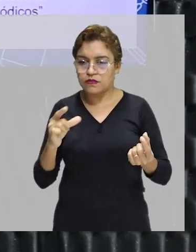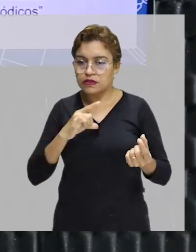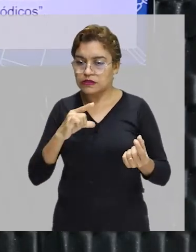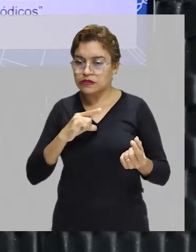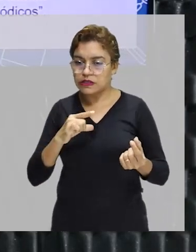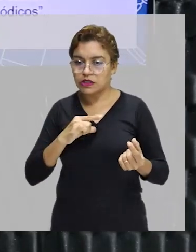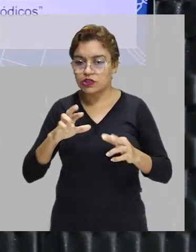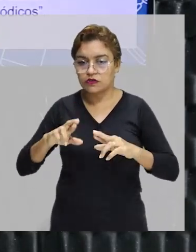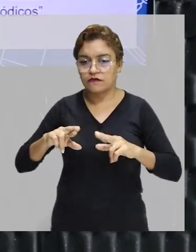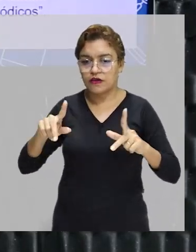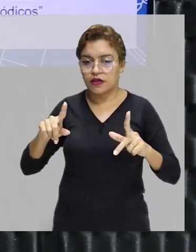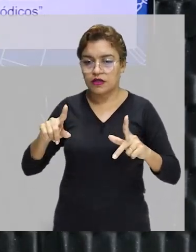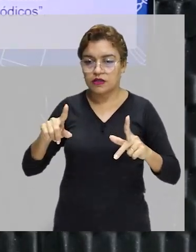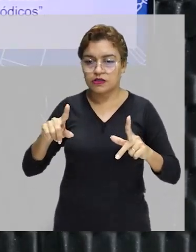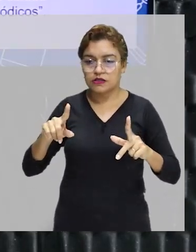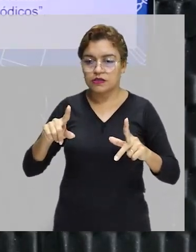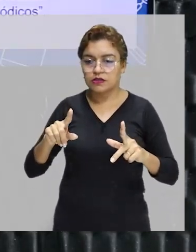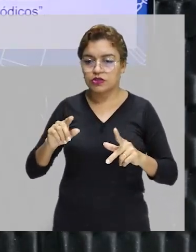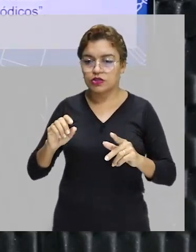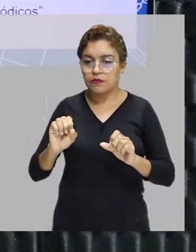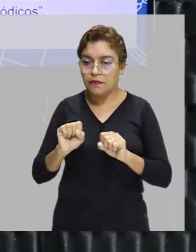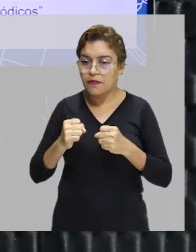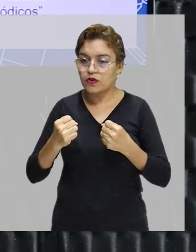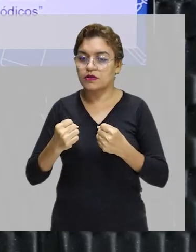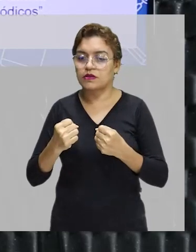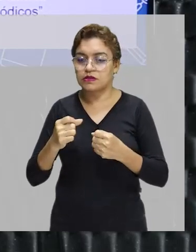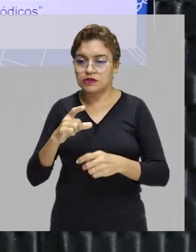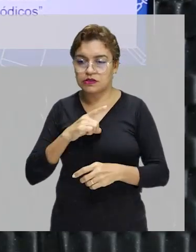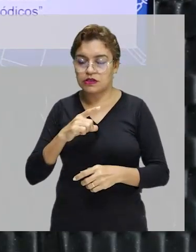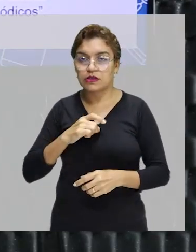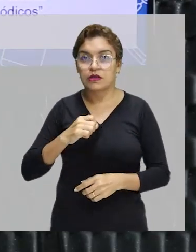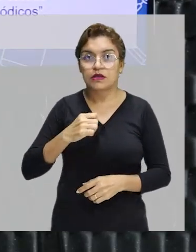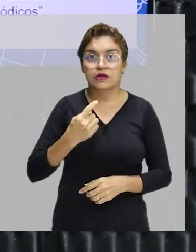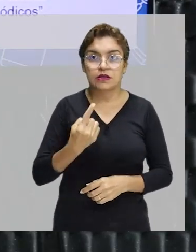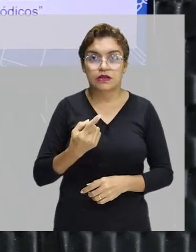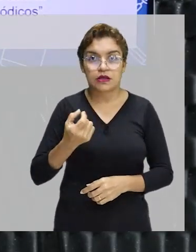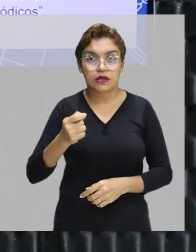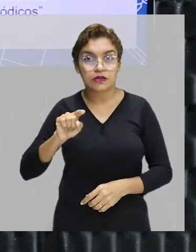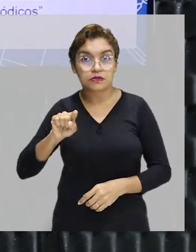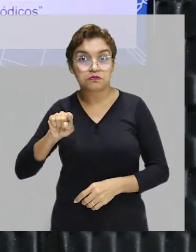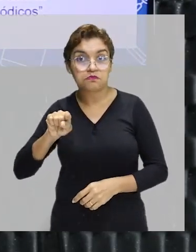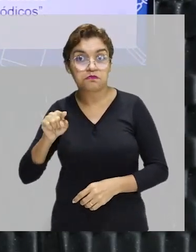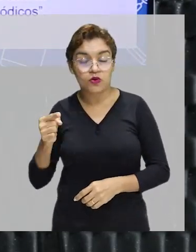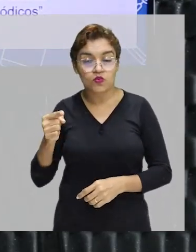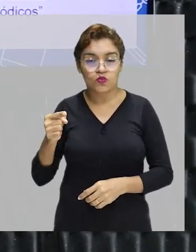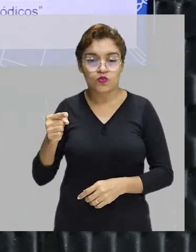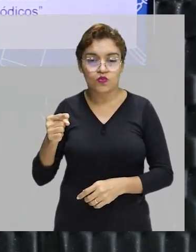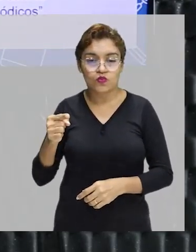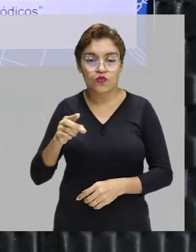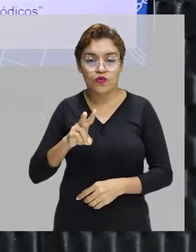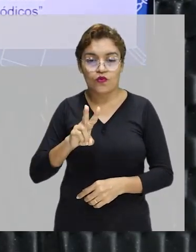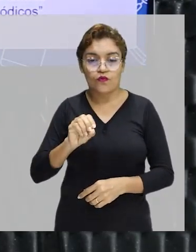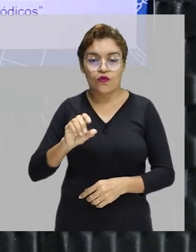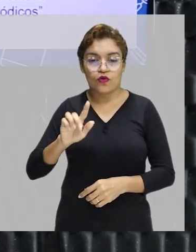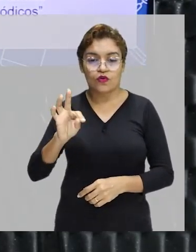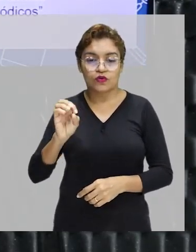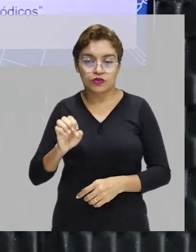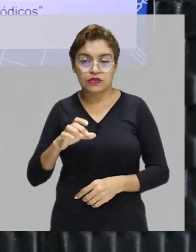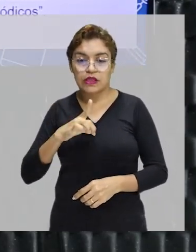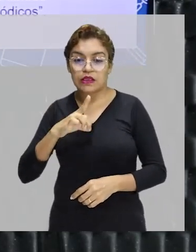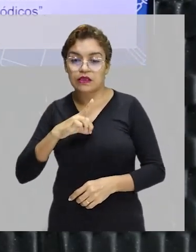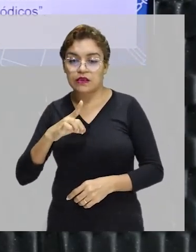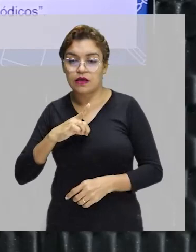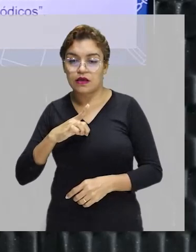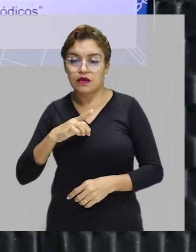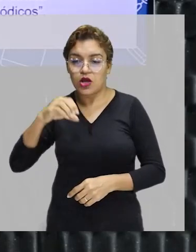grande diferença de potencial, cerca de 10.000 volts, surgia uma luminescência na parede